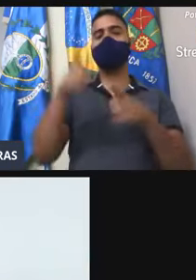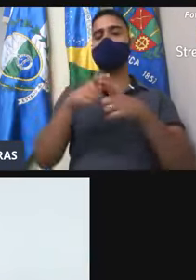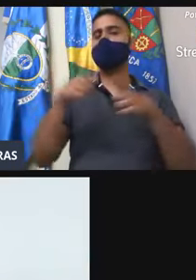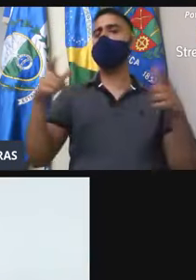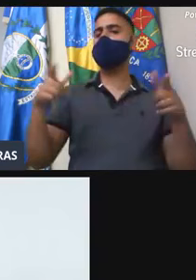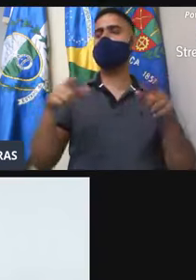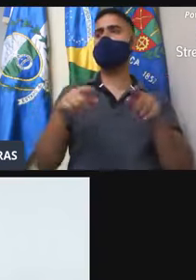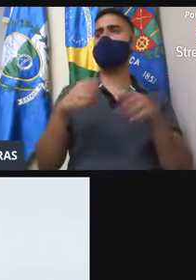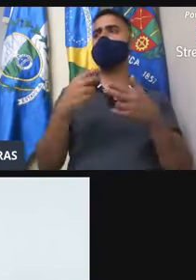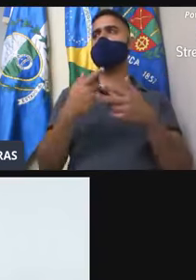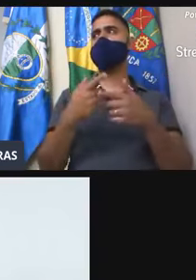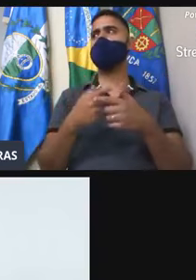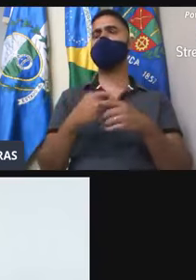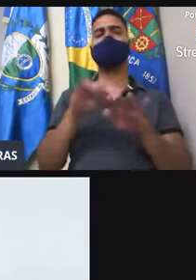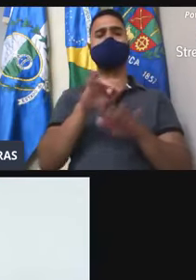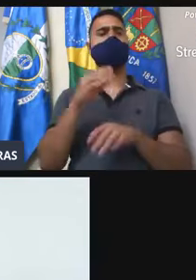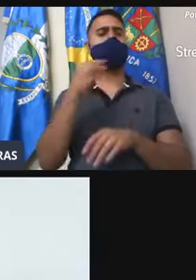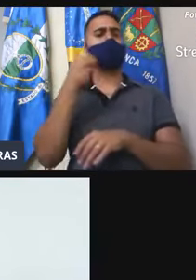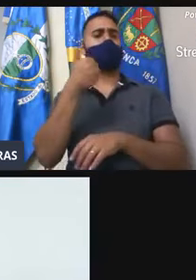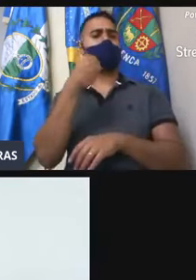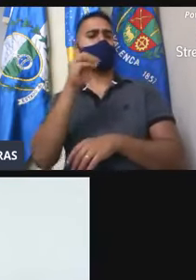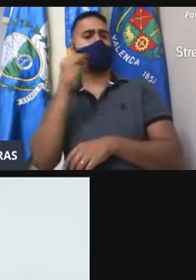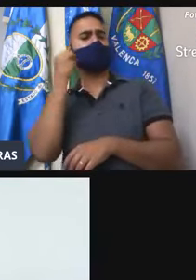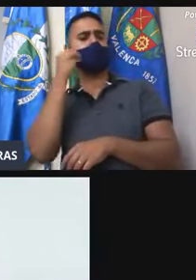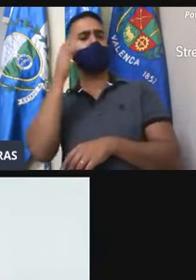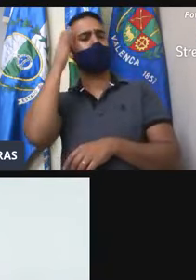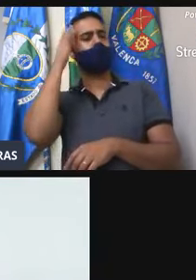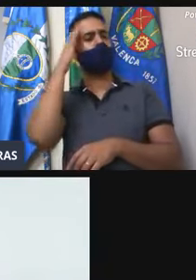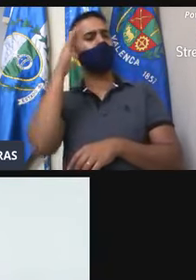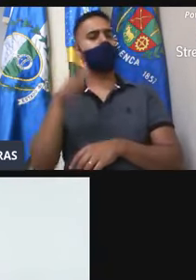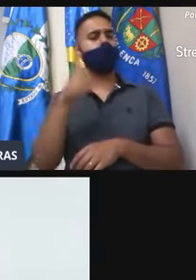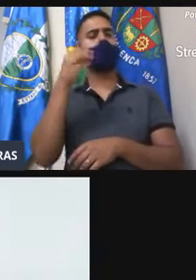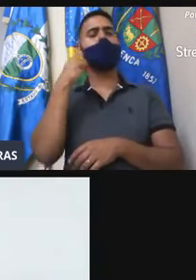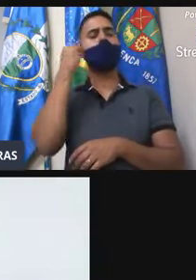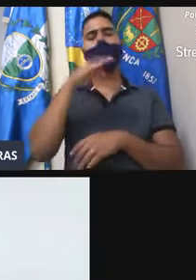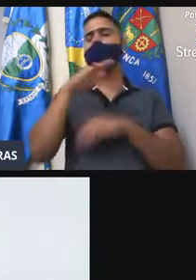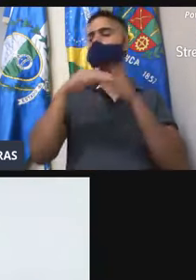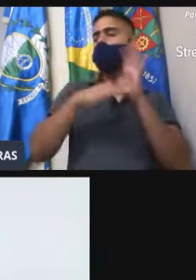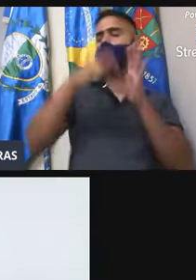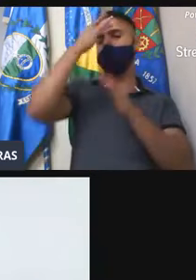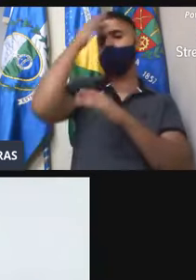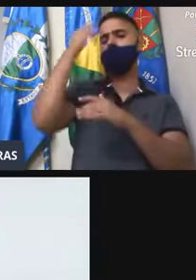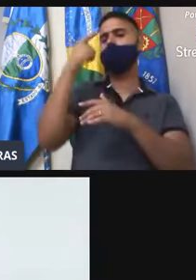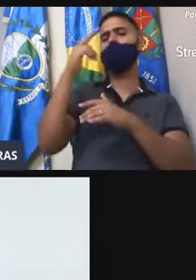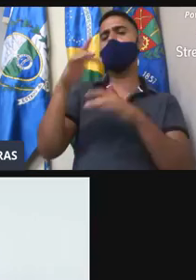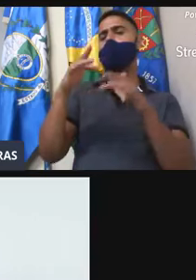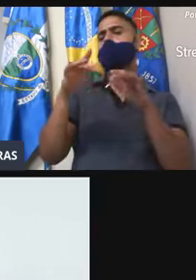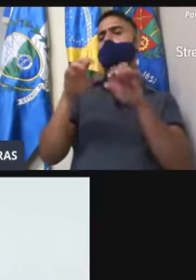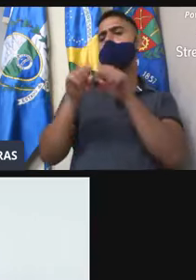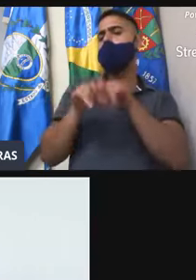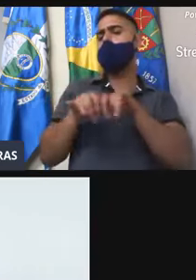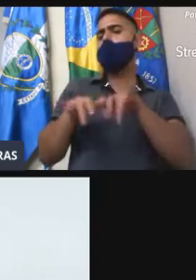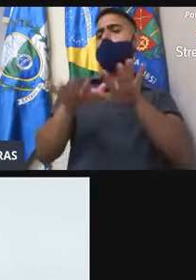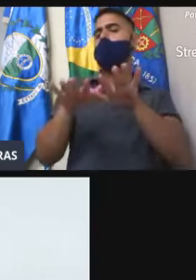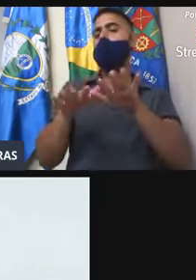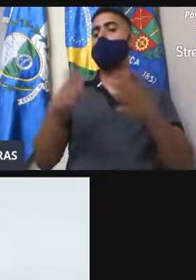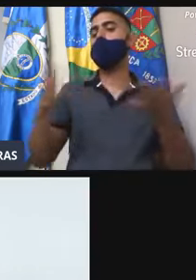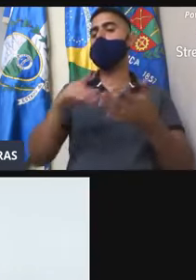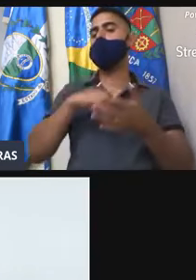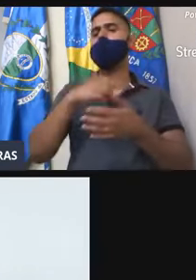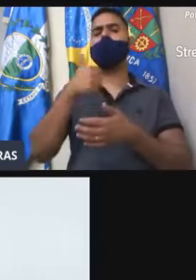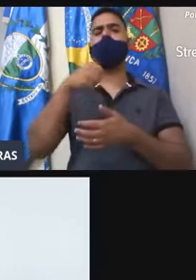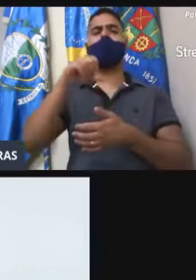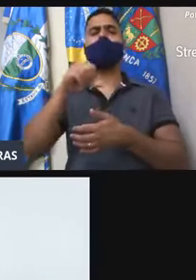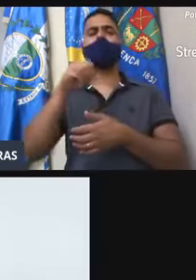número. Se a proposição é 10 testes, eu acho que o melhor é testar todo mundo lá para evitar um contágio. Hoje, nós temos 19 casos,